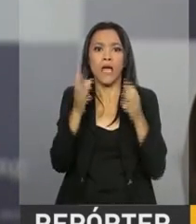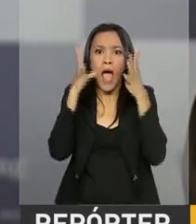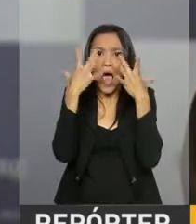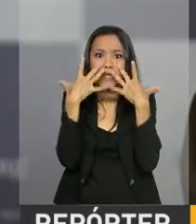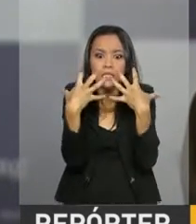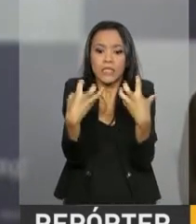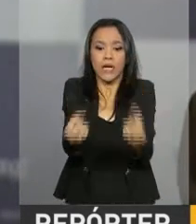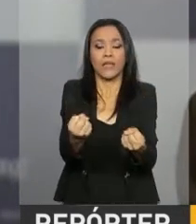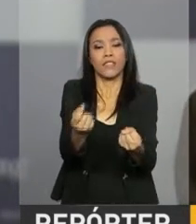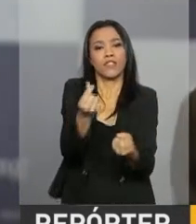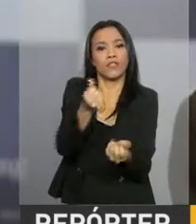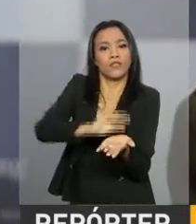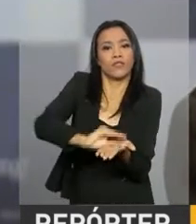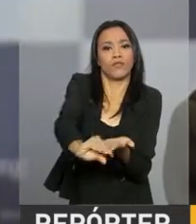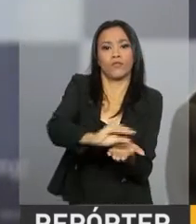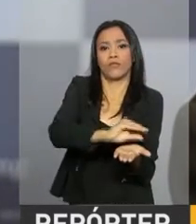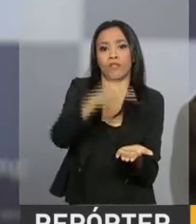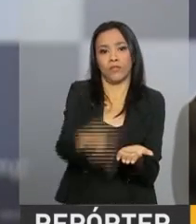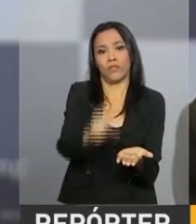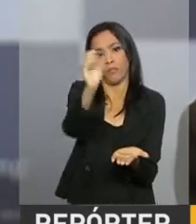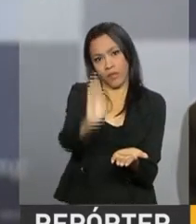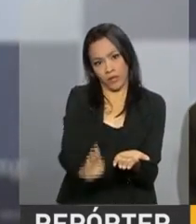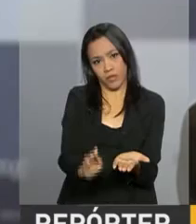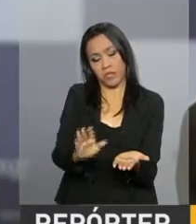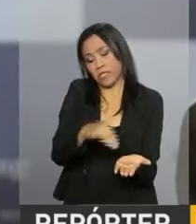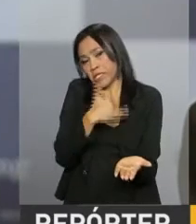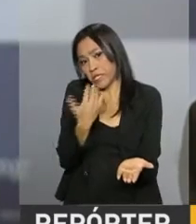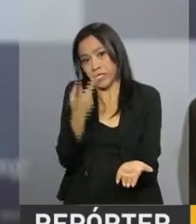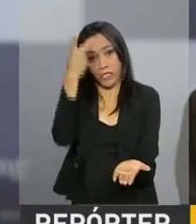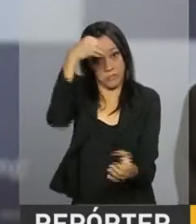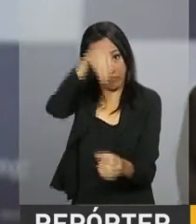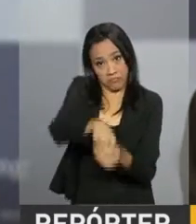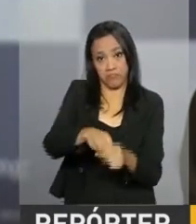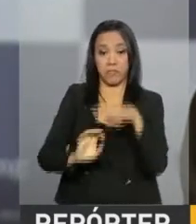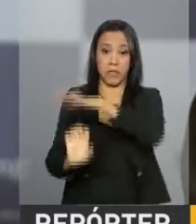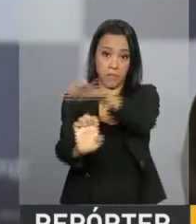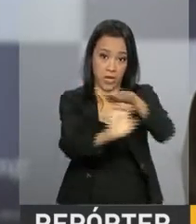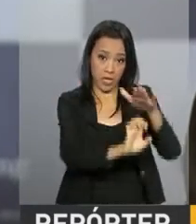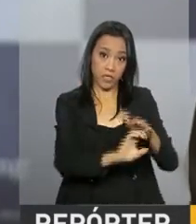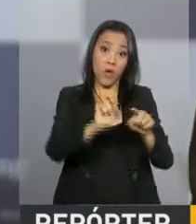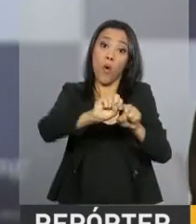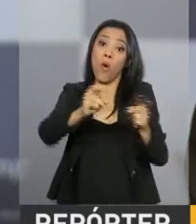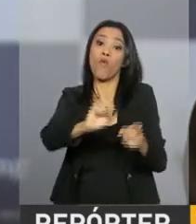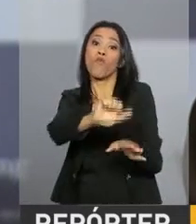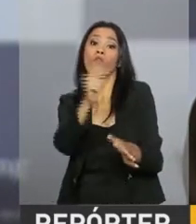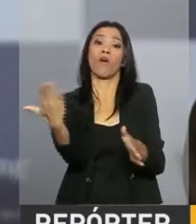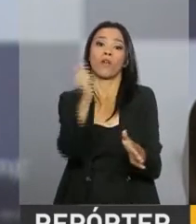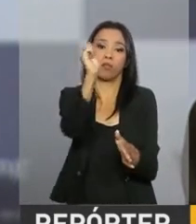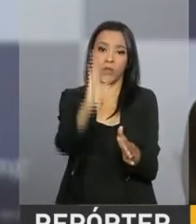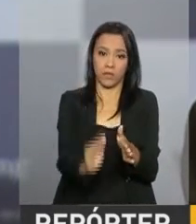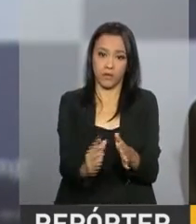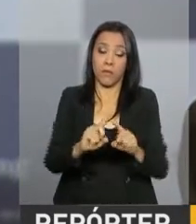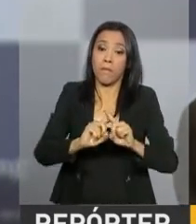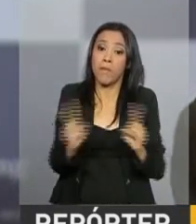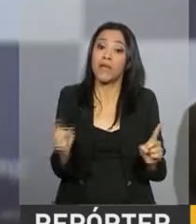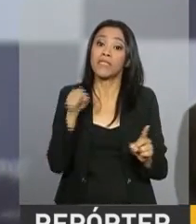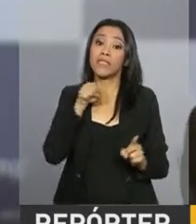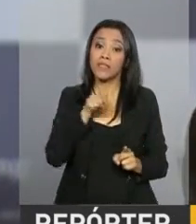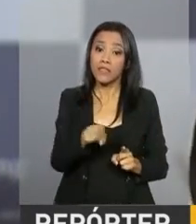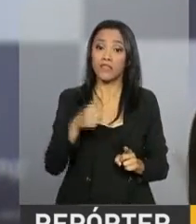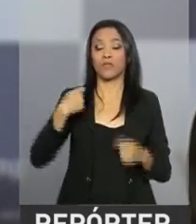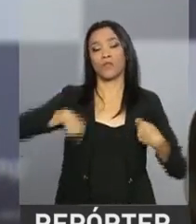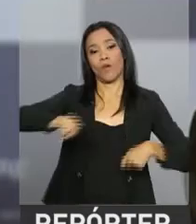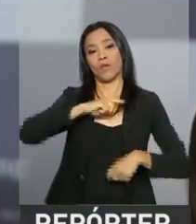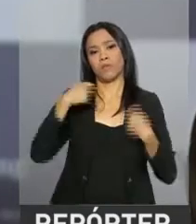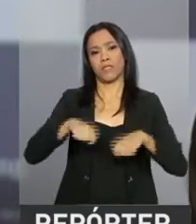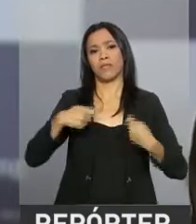investimentos, seja dos investidores internos ou externos. E para isso, nós temos que dar